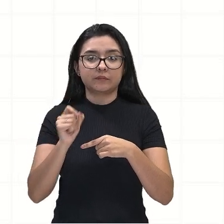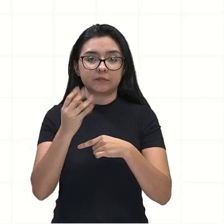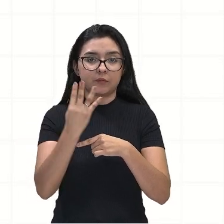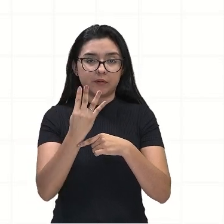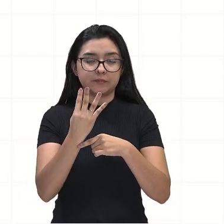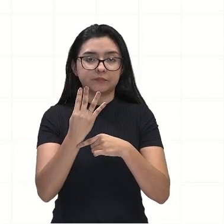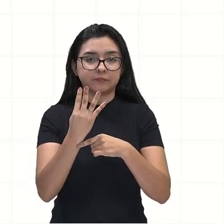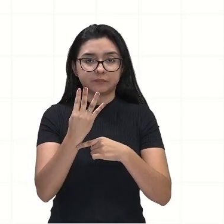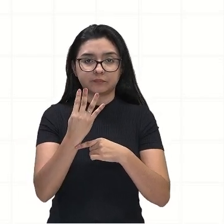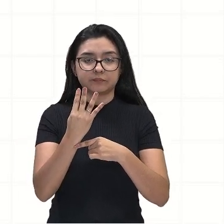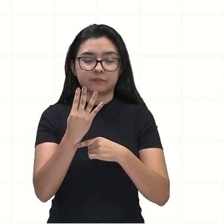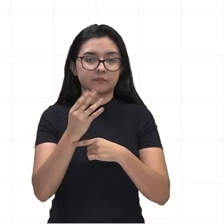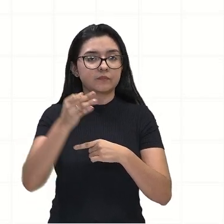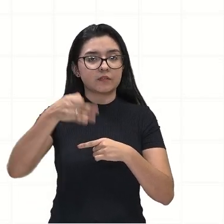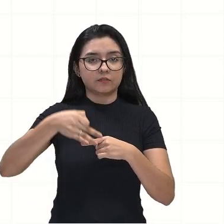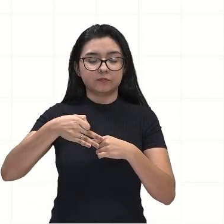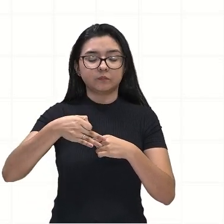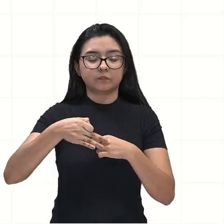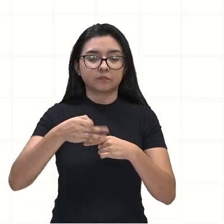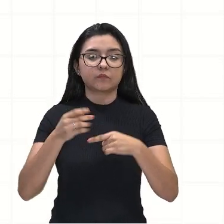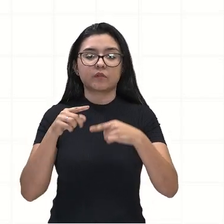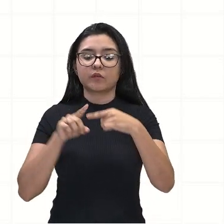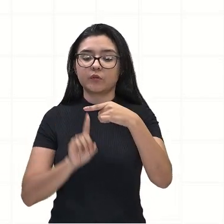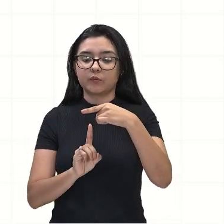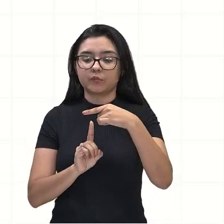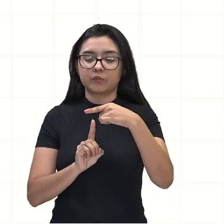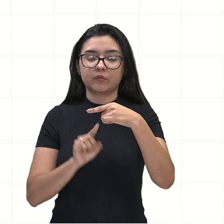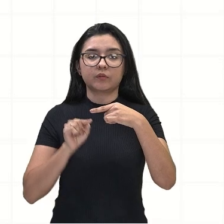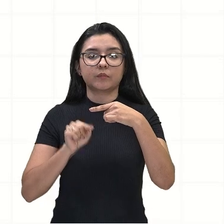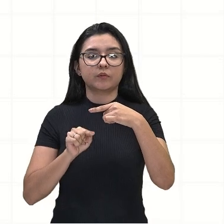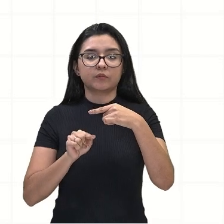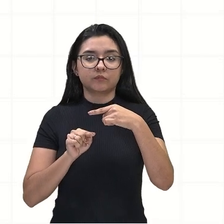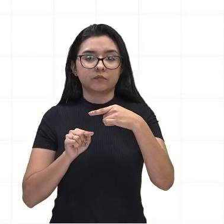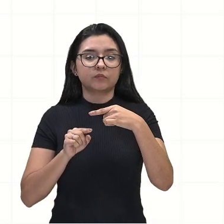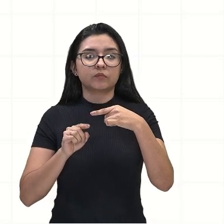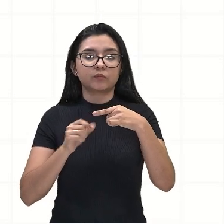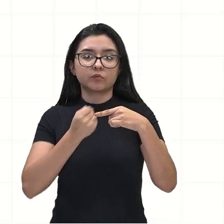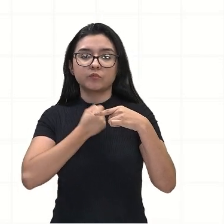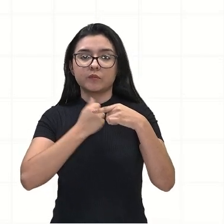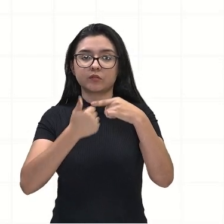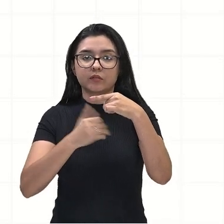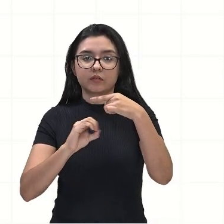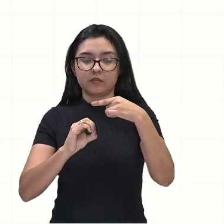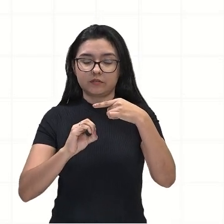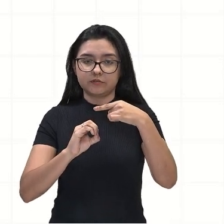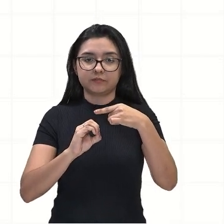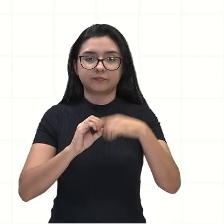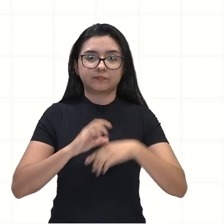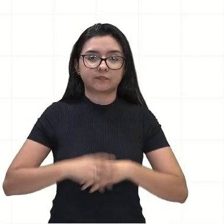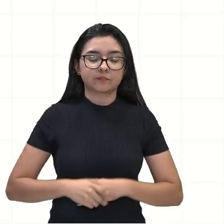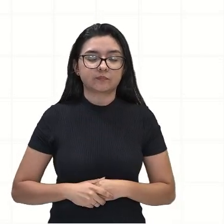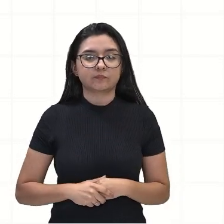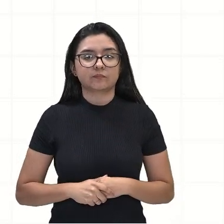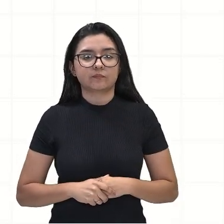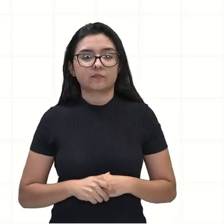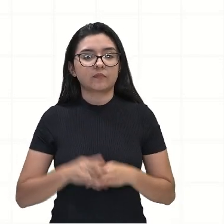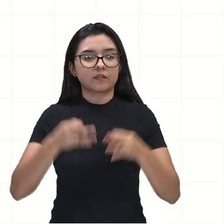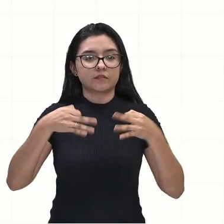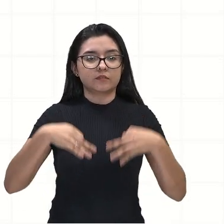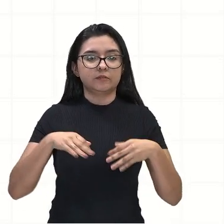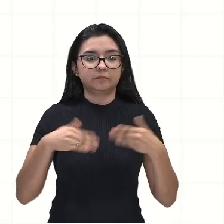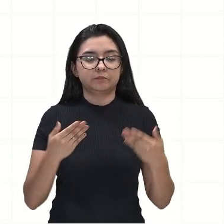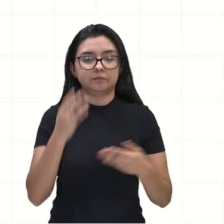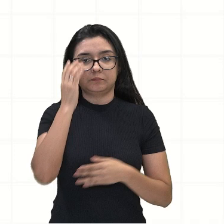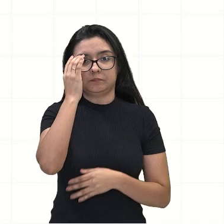número 4, tudo bem? E o denominador nós vamos escrever o número 10. Tá legal? Então